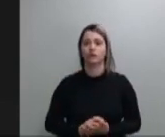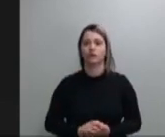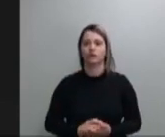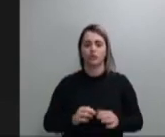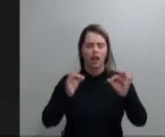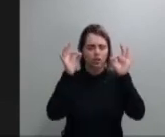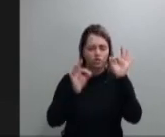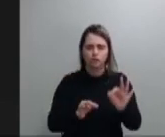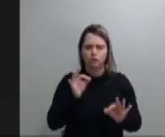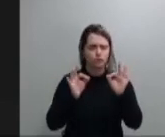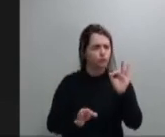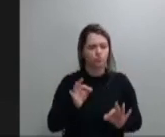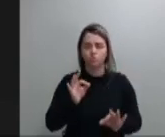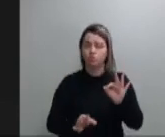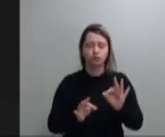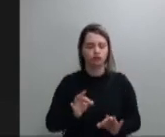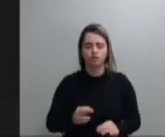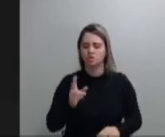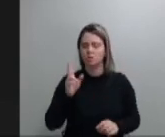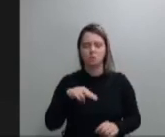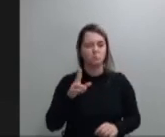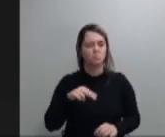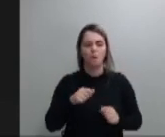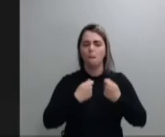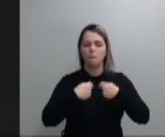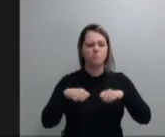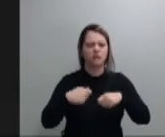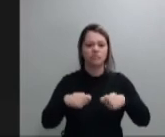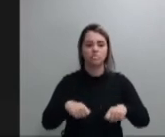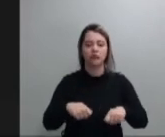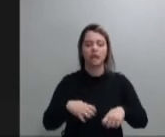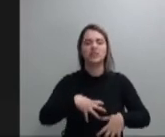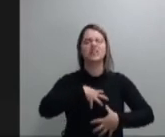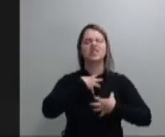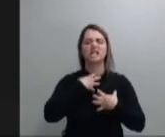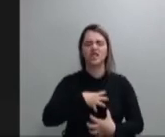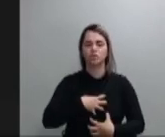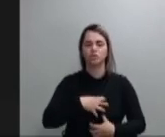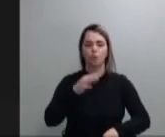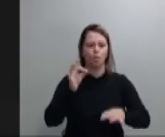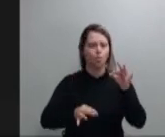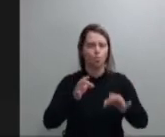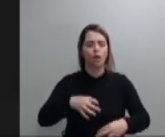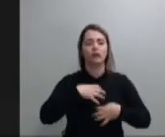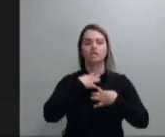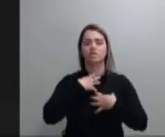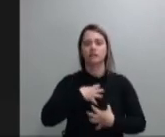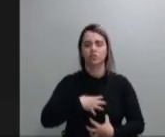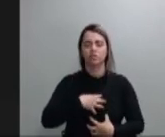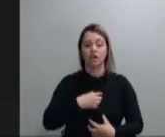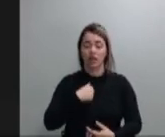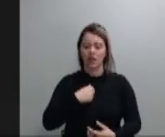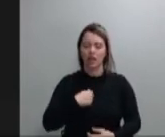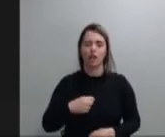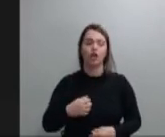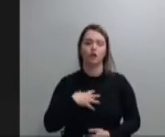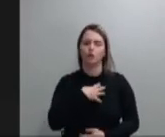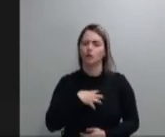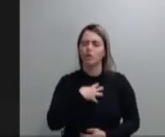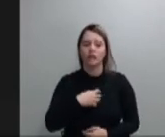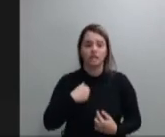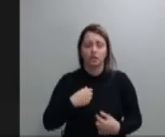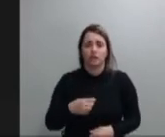justiça não é uma coisa que se sabe é uma coisa que se sente eu sinto que isso é uma injustiça eu não vou fazer isto